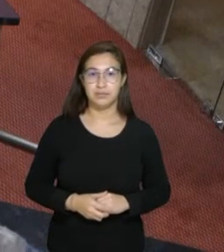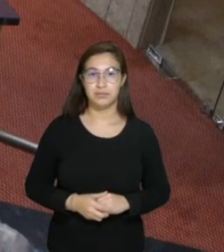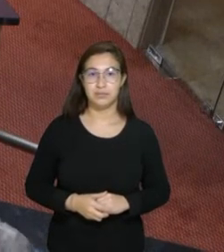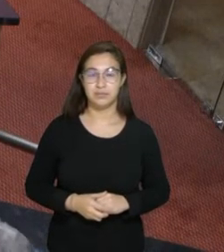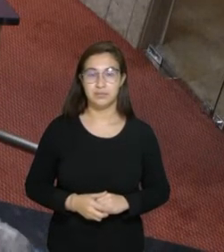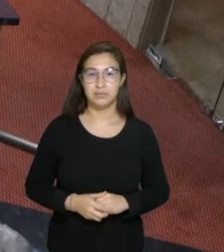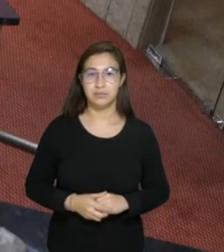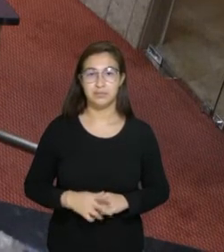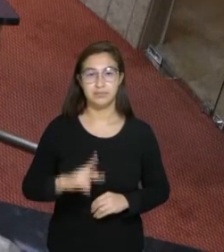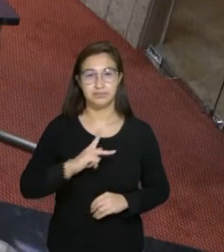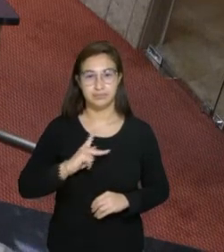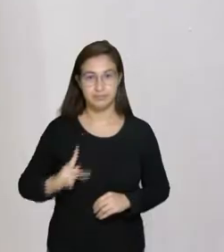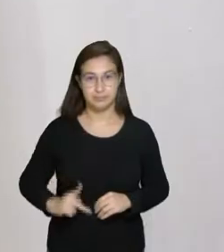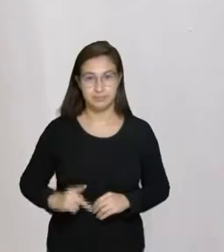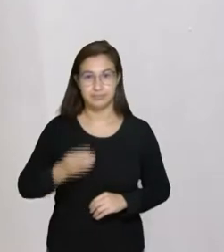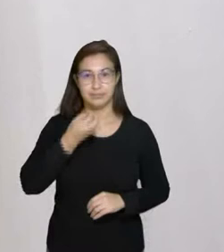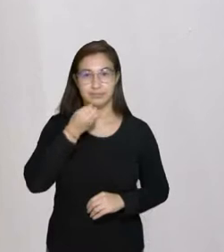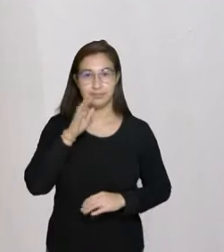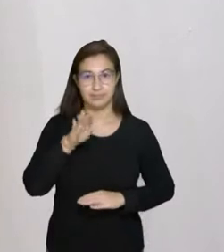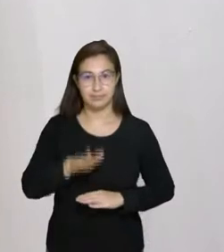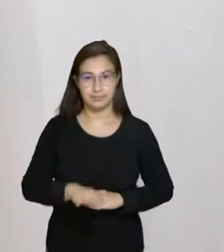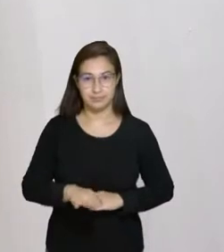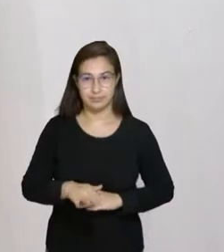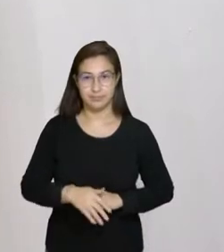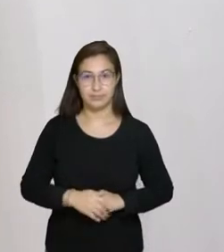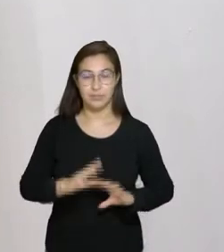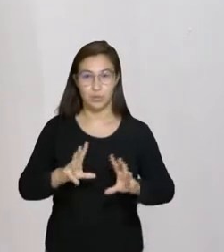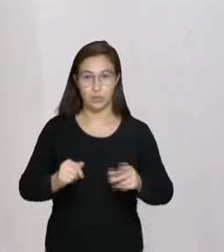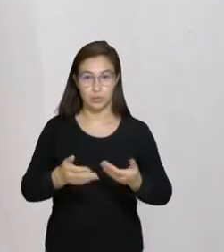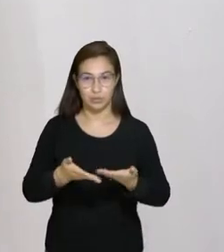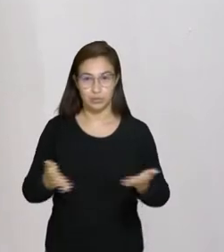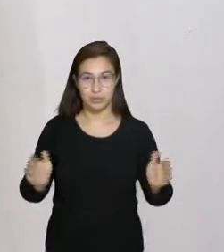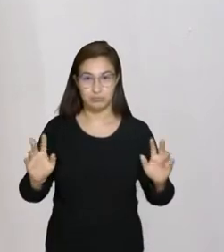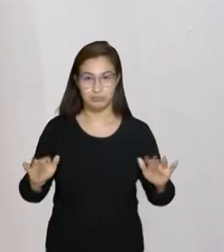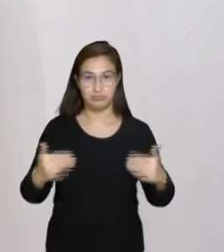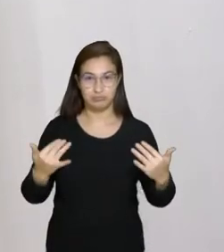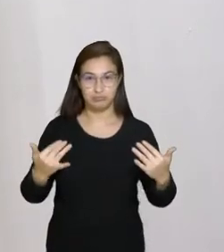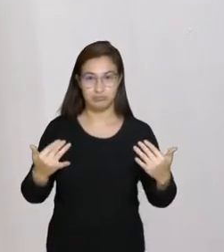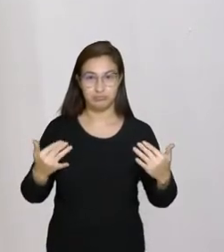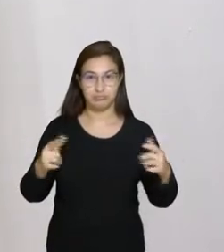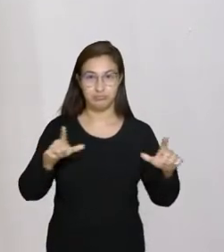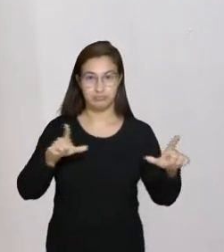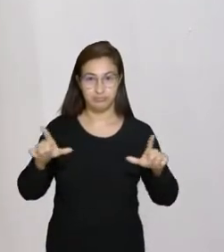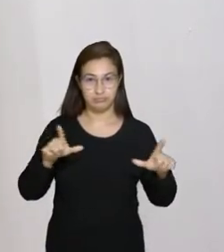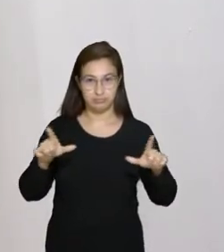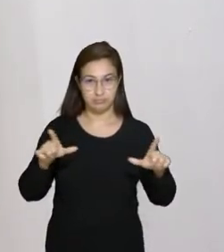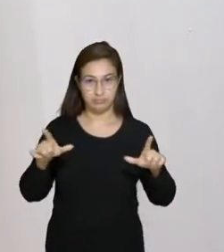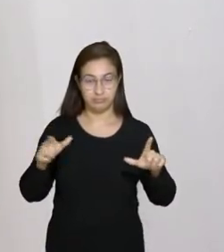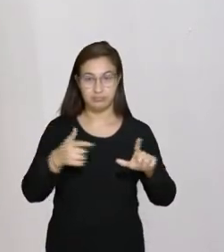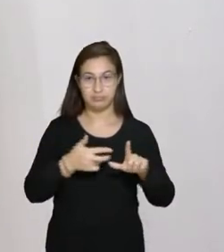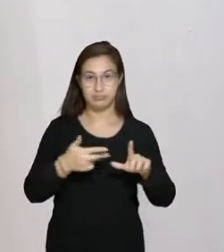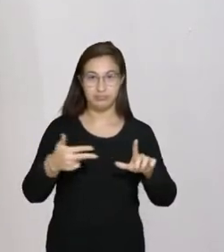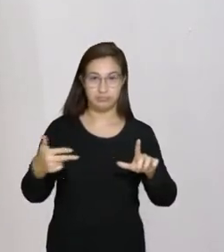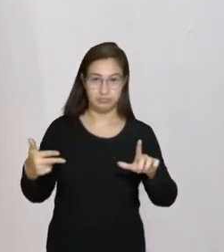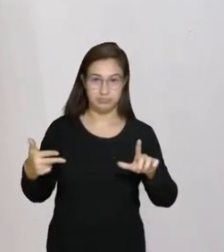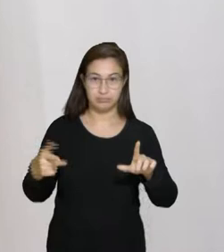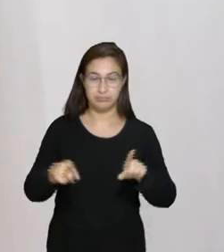Senhor presidente, boa tarde. Boa tarde a quem não assiste através da televisão, das redes